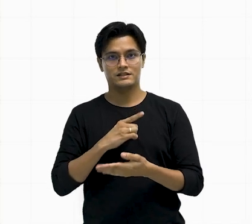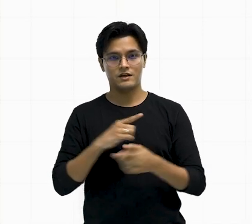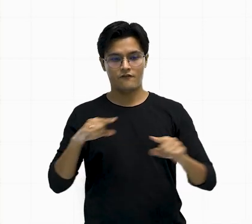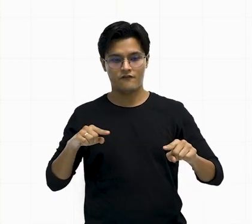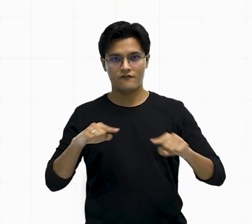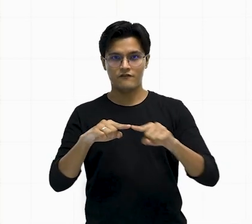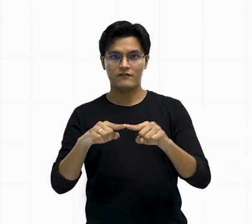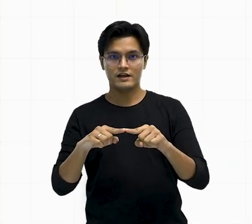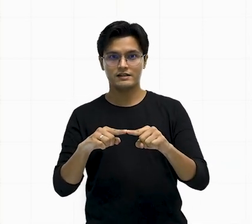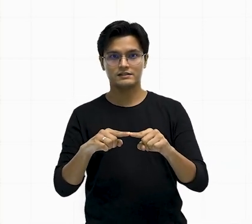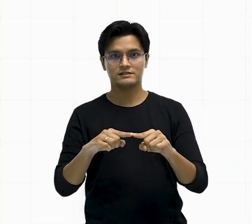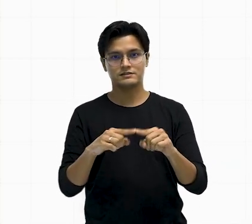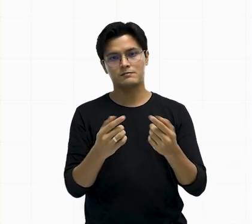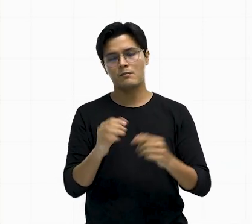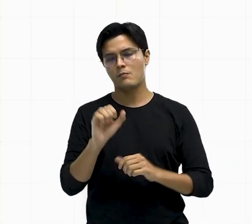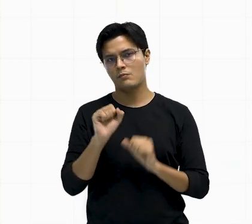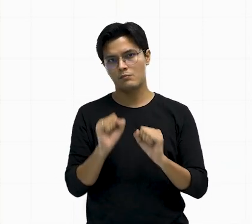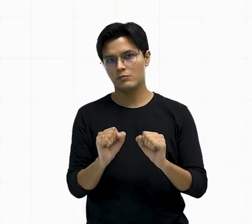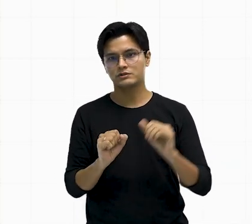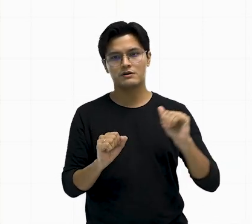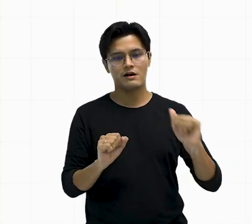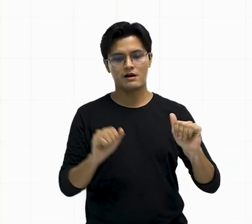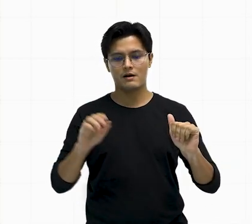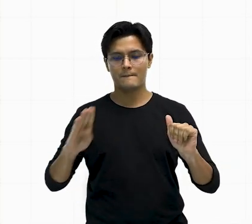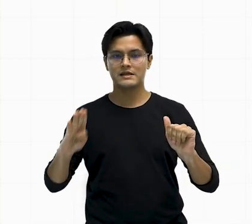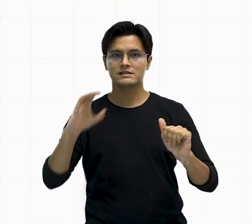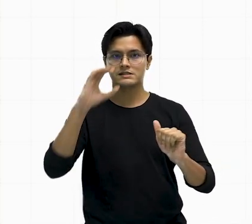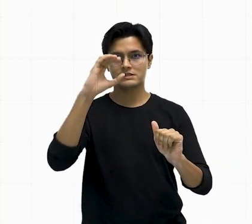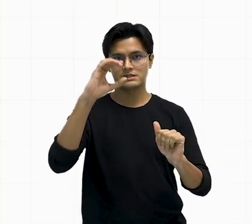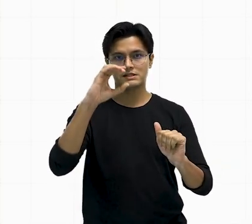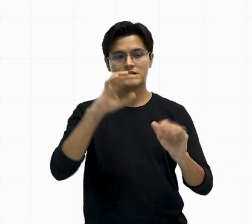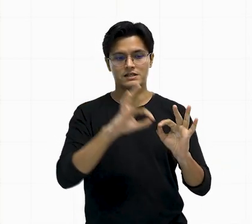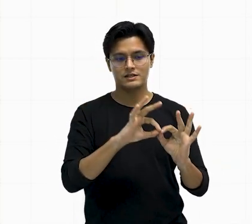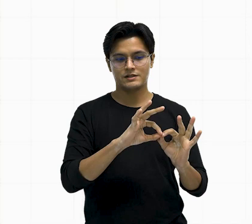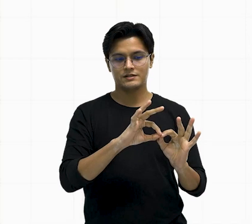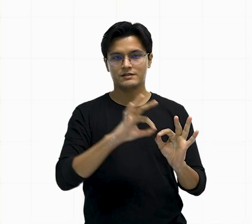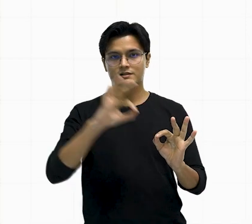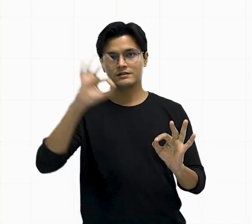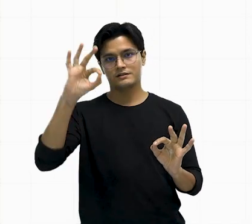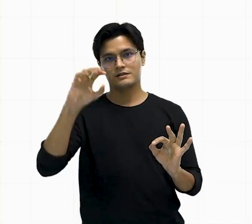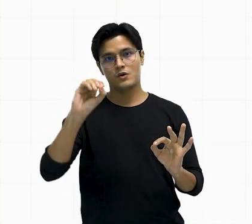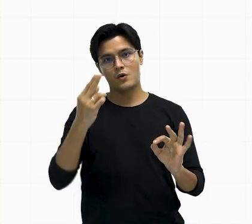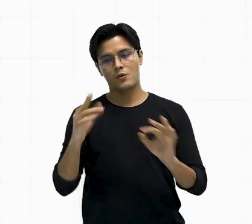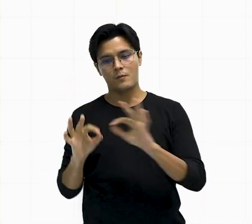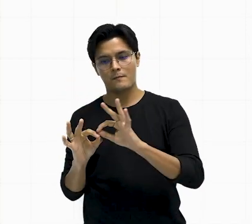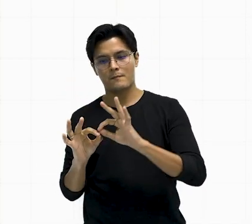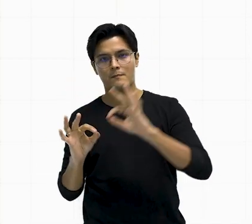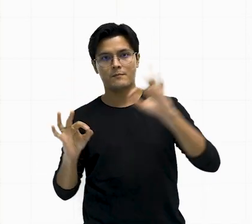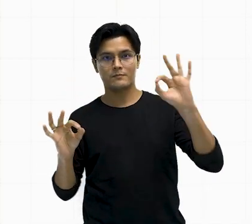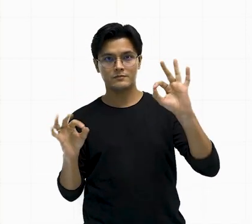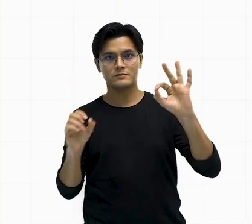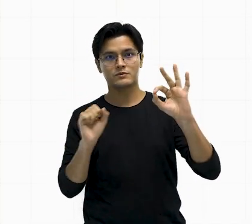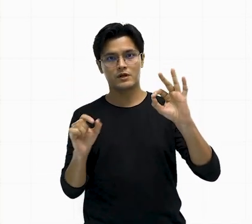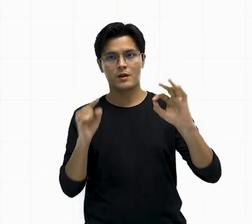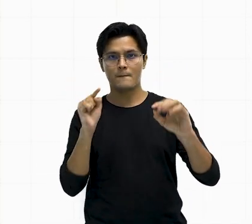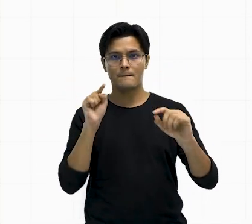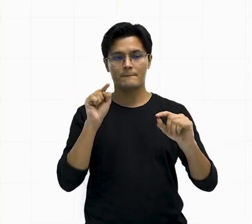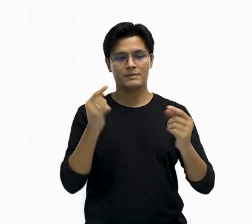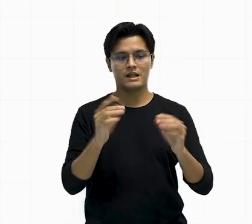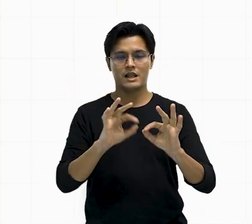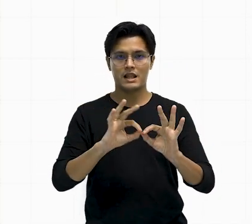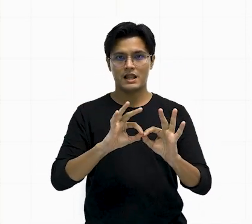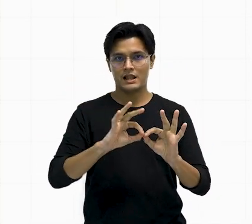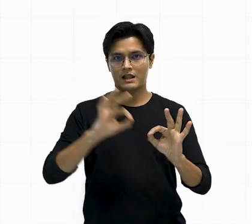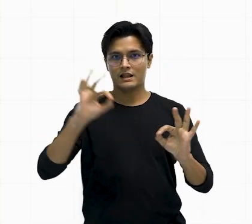do vértice A, do vértice B ou do vértice C, quando ela tocar o lado oposto, significa